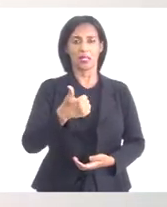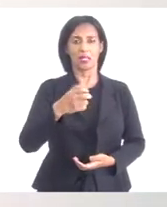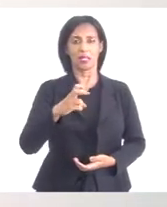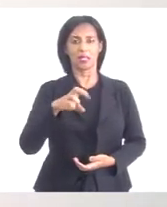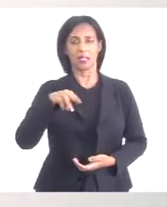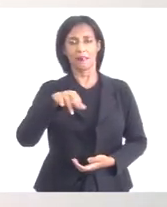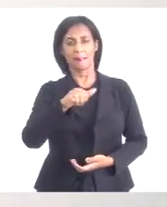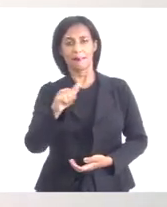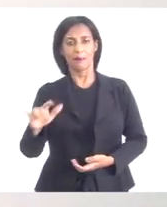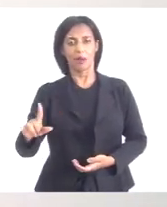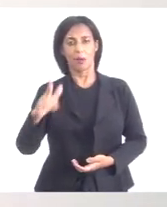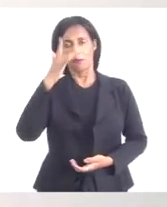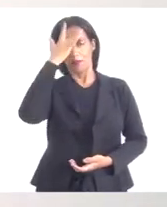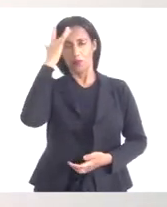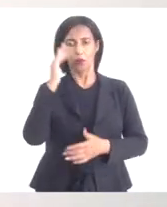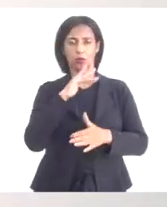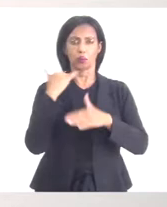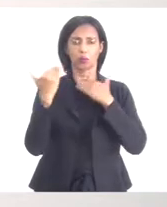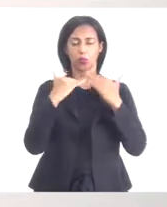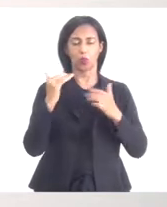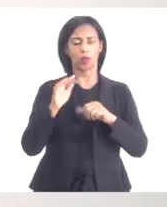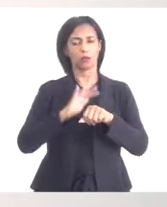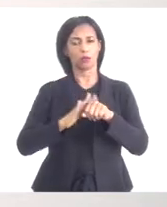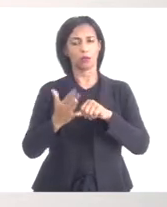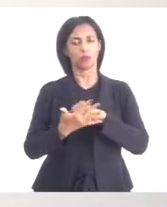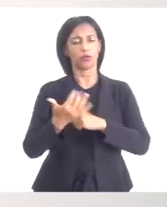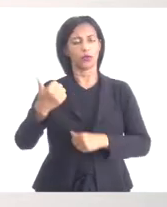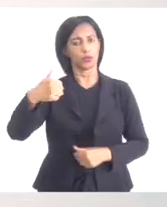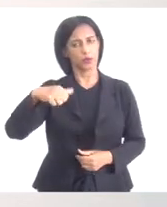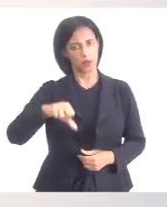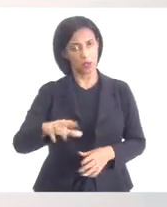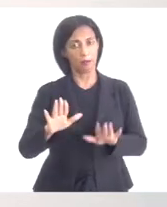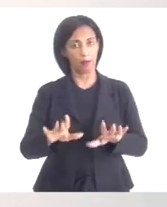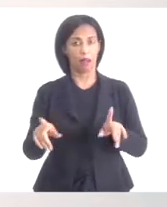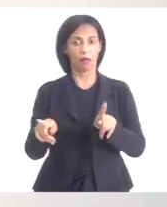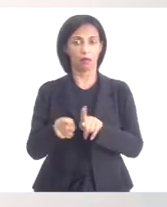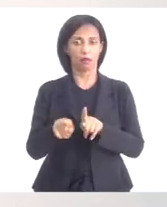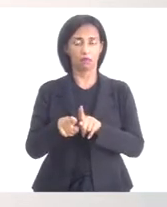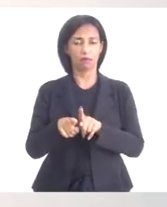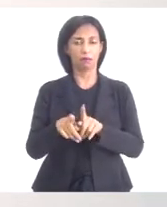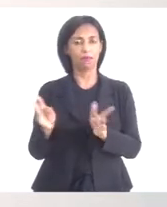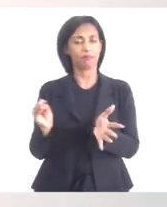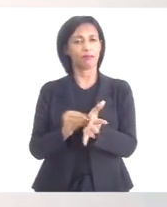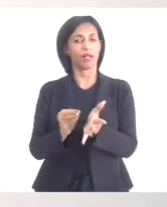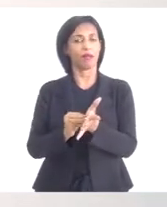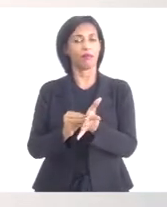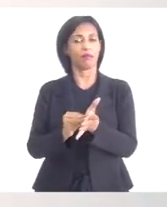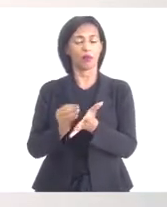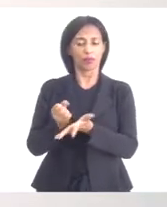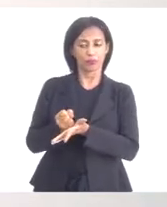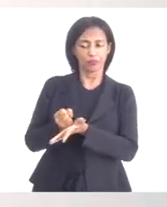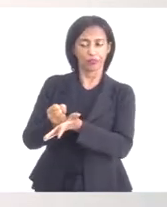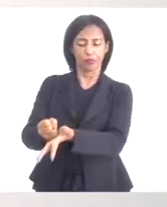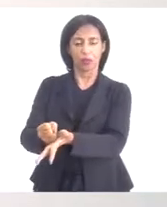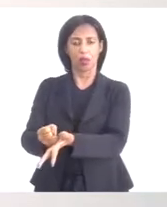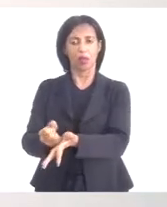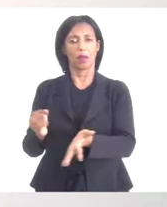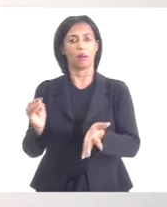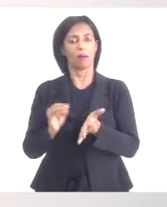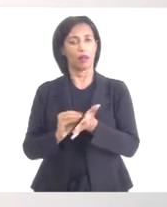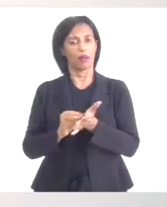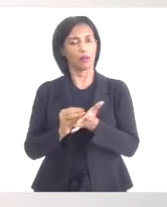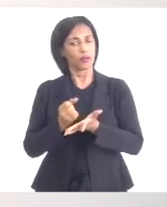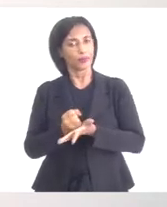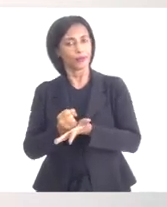pessoas mortas pela covid-19 mas também pela omissão dos governos pela negligência